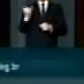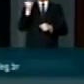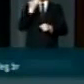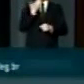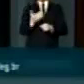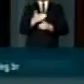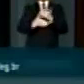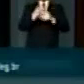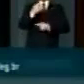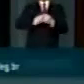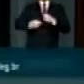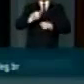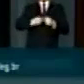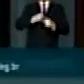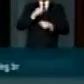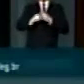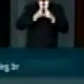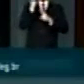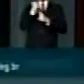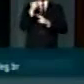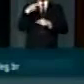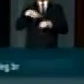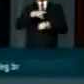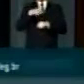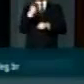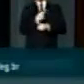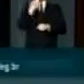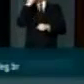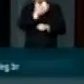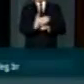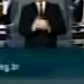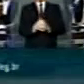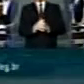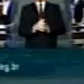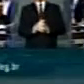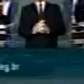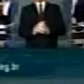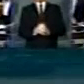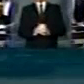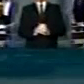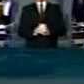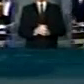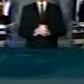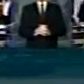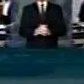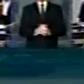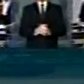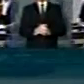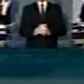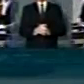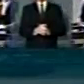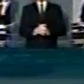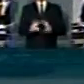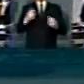ao desenvolvimento econômico e social do nosso país. Muito obrigado. Eu vou por uma questão de falha da mesa aqui.